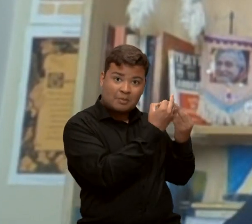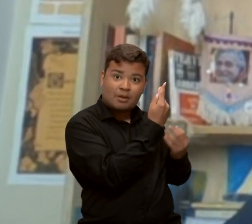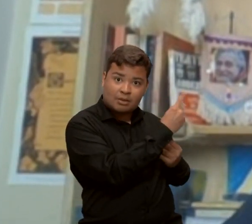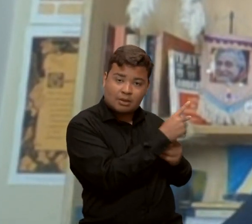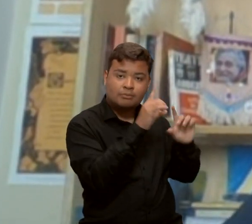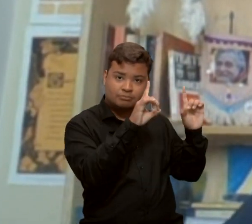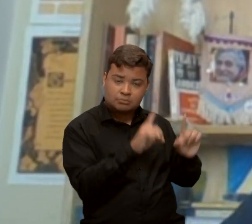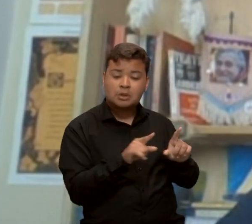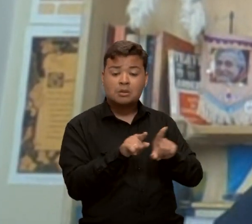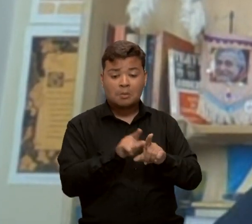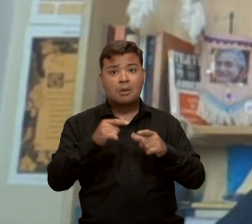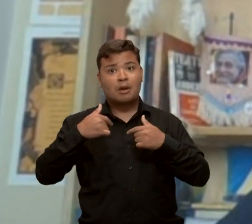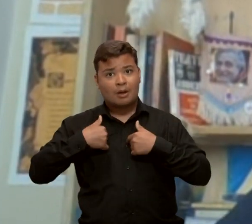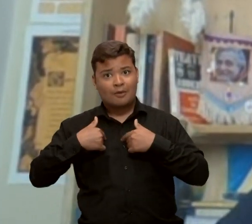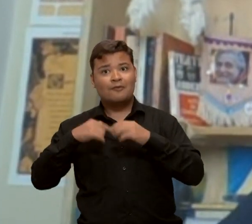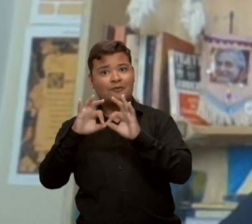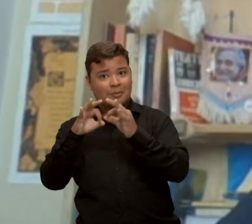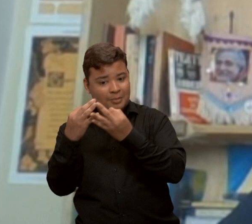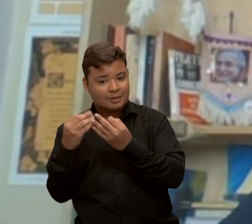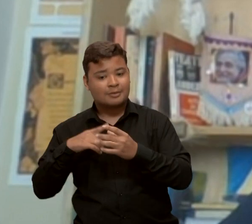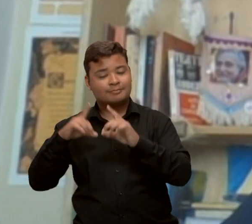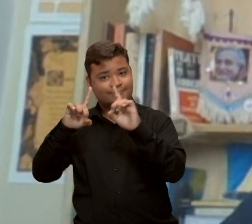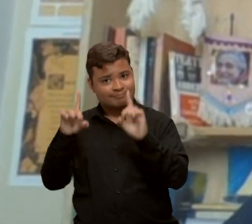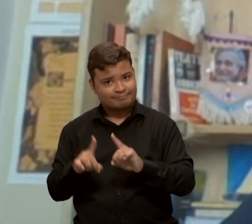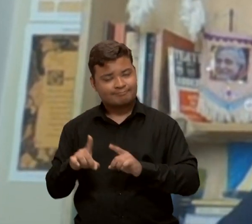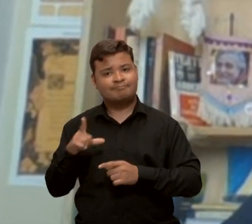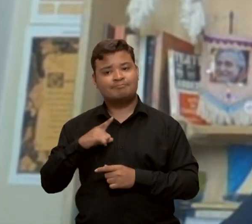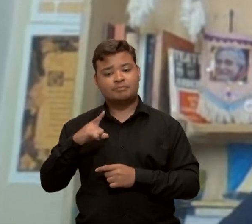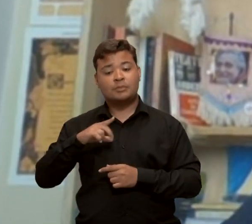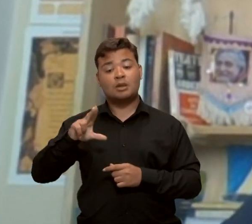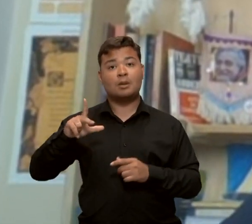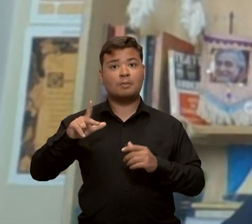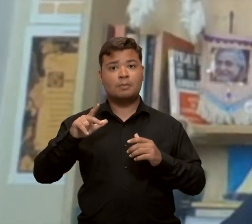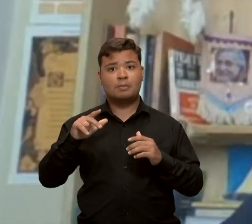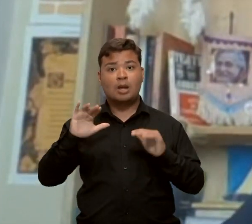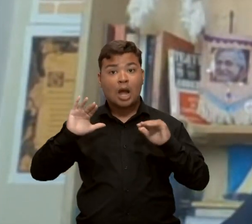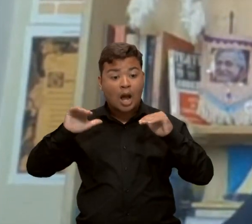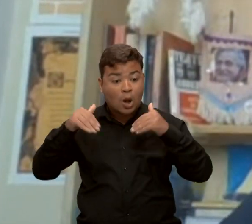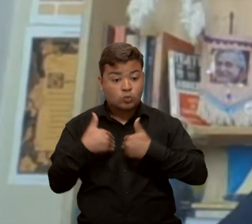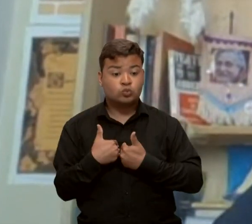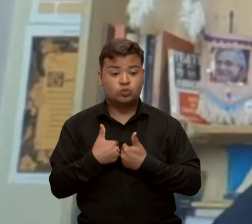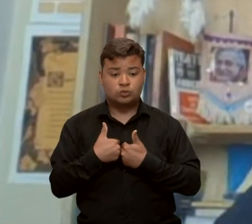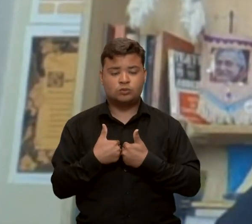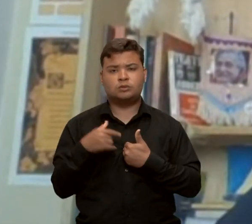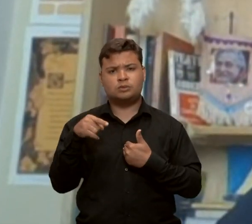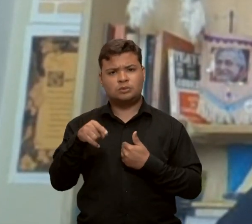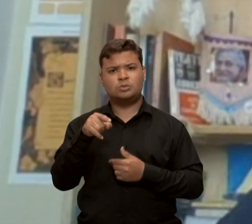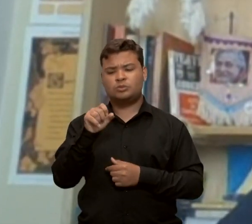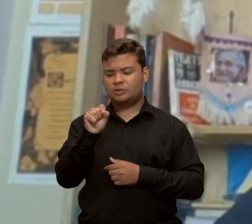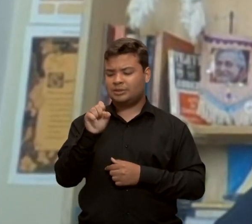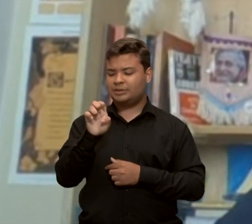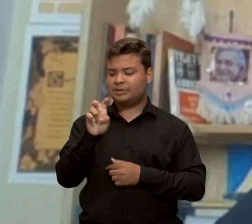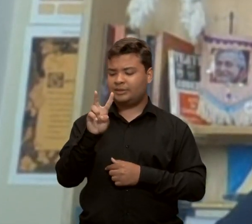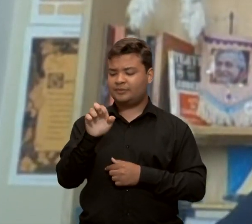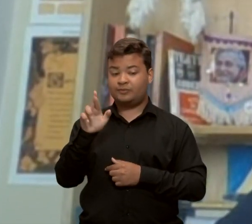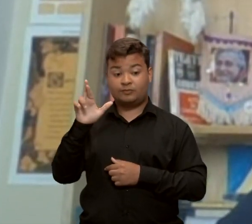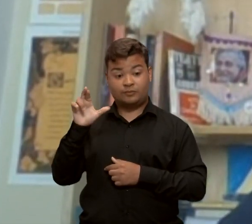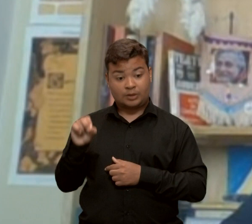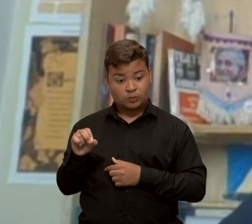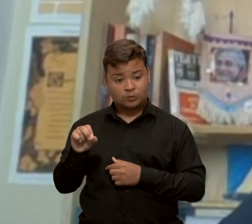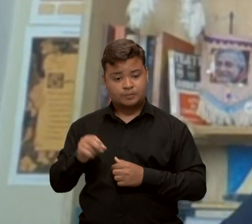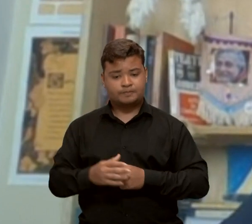múltiplas deficiências, ele está no quadro de autismo severo, então eu tenho essa vivência pessoal também, e eu sei na pele,